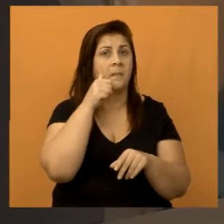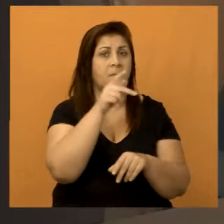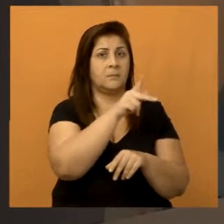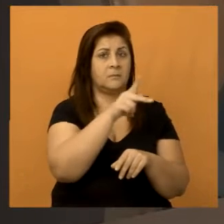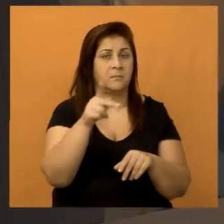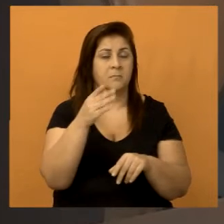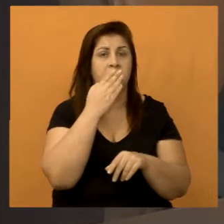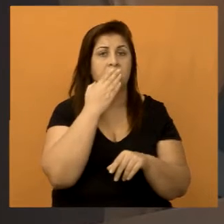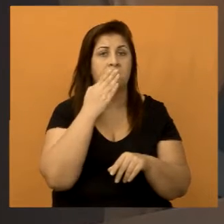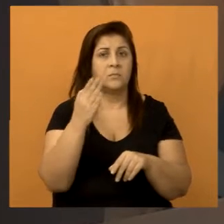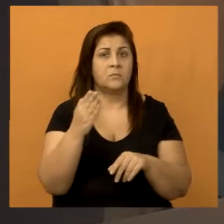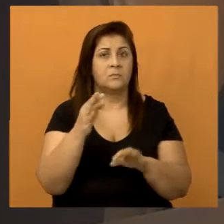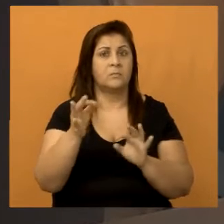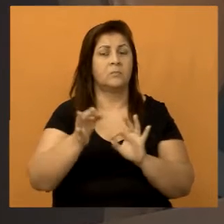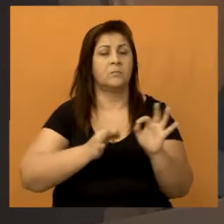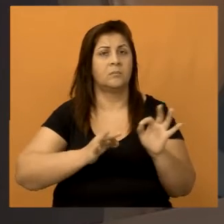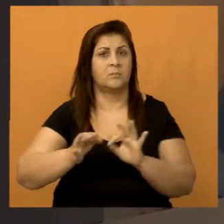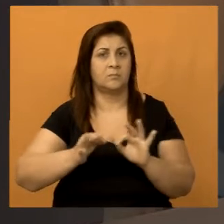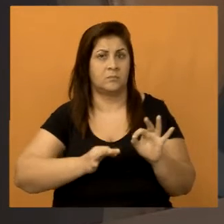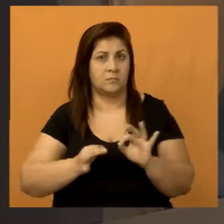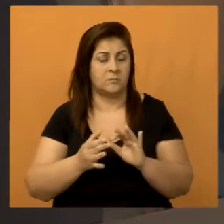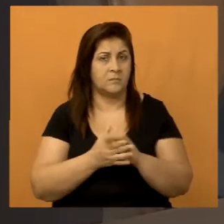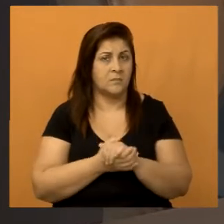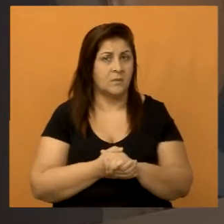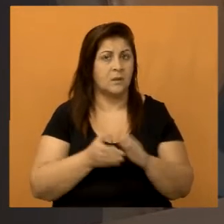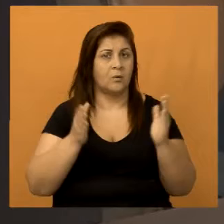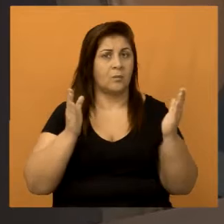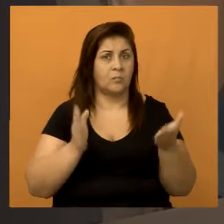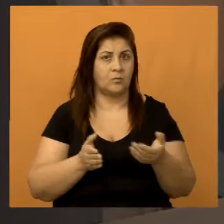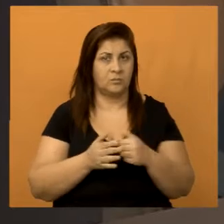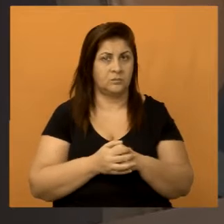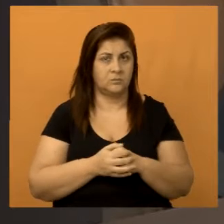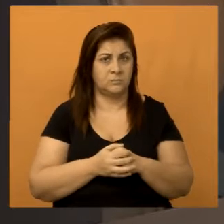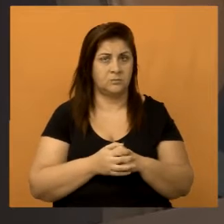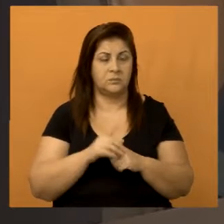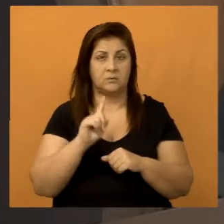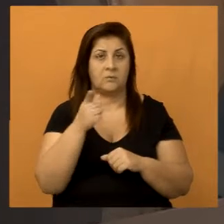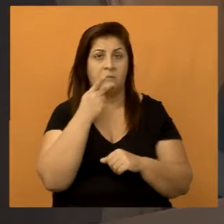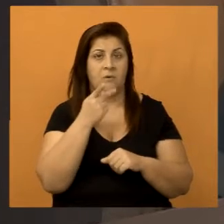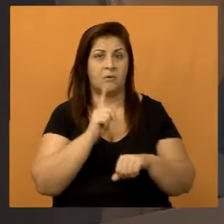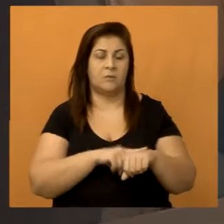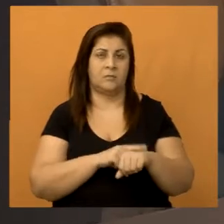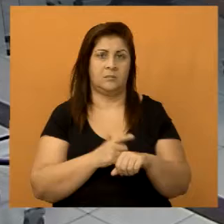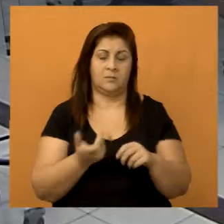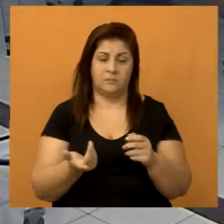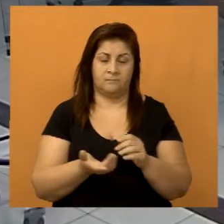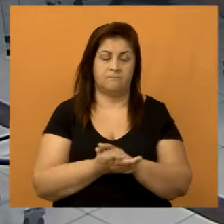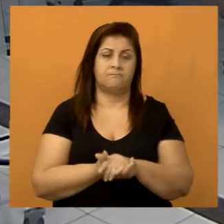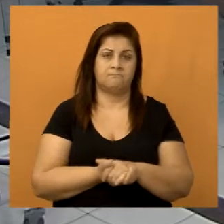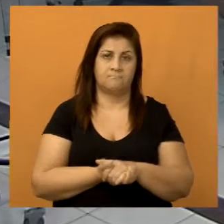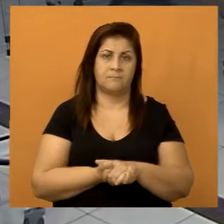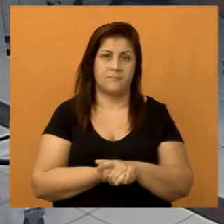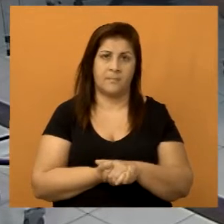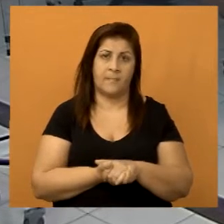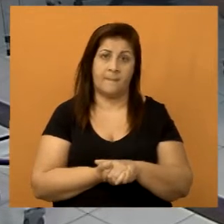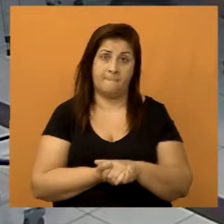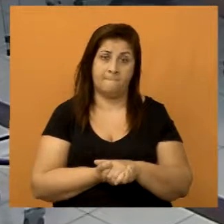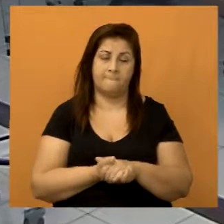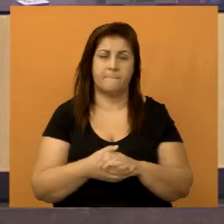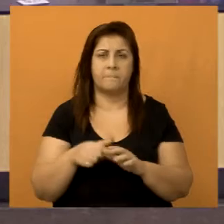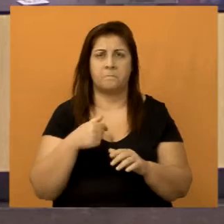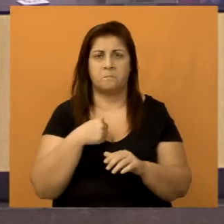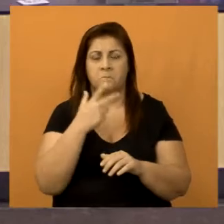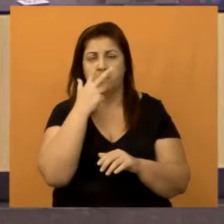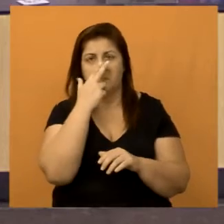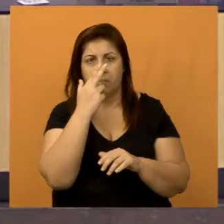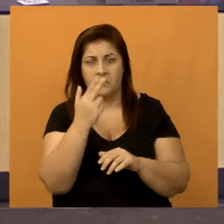se fosse realizado durante a sessão e não foi determinado o tempo na discussão com a gente. Então, eu, enquanto mesa, eu